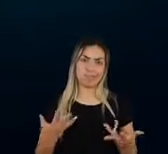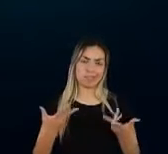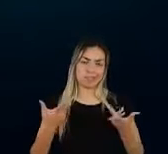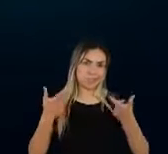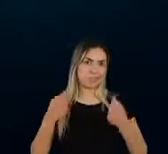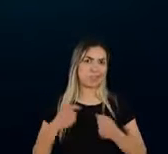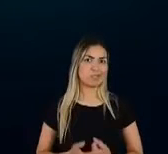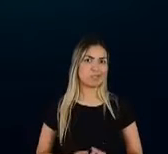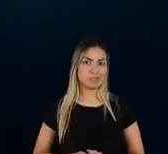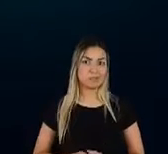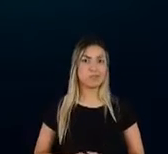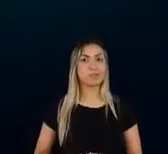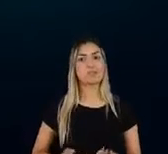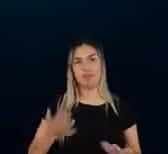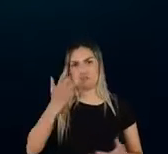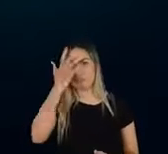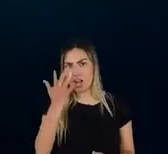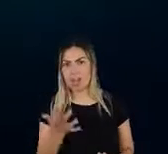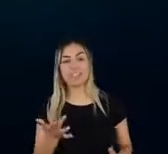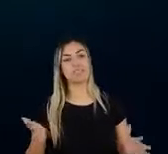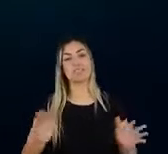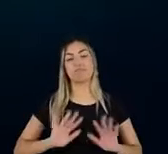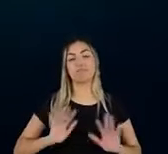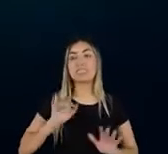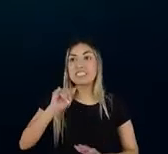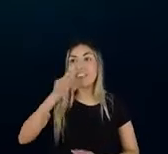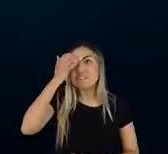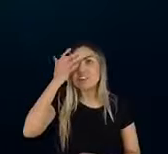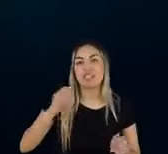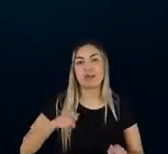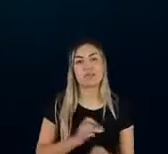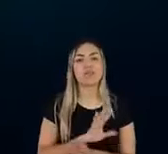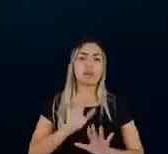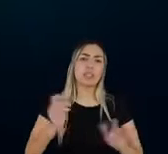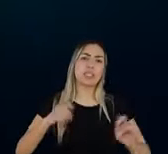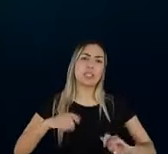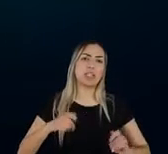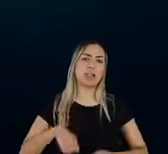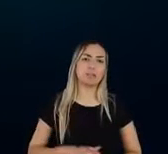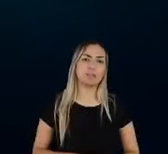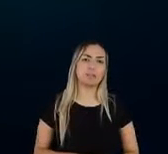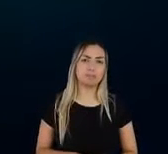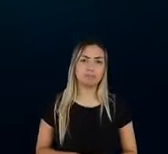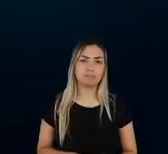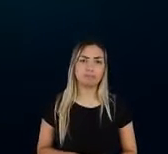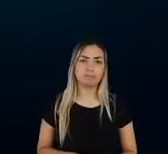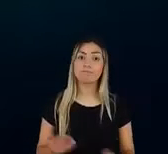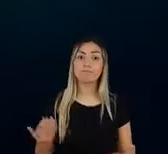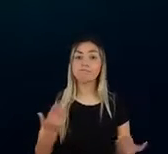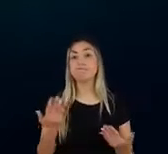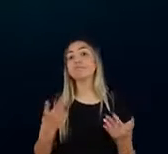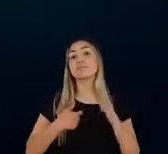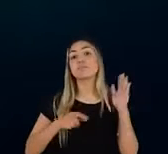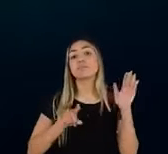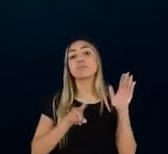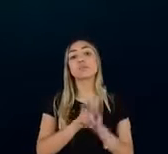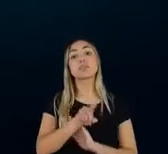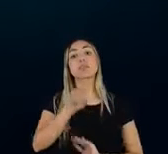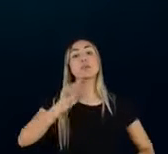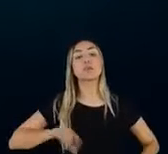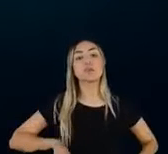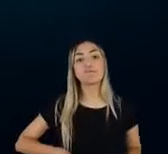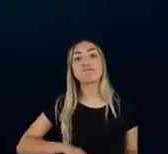né então é fácil não é senão já tava feito mas é possível Ah tá e aqui eu deixo uma mensagem para que a gente